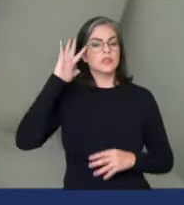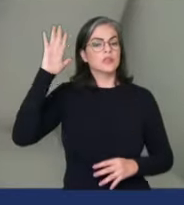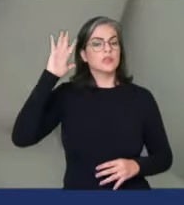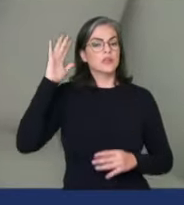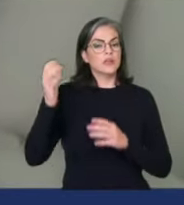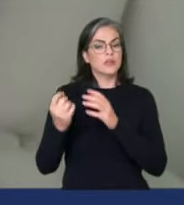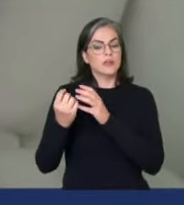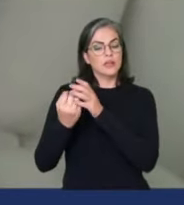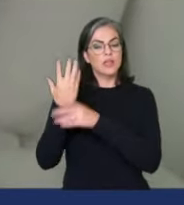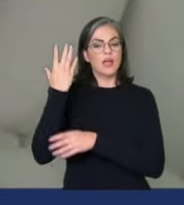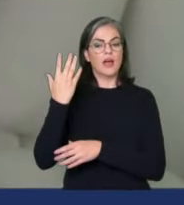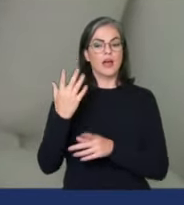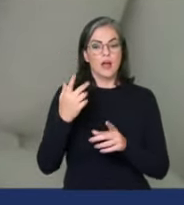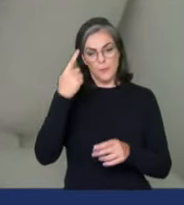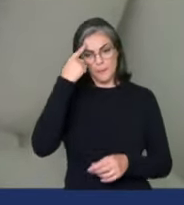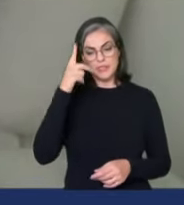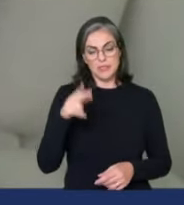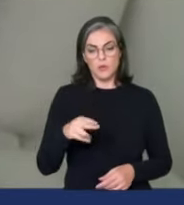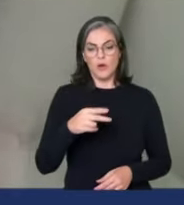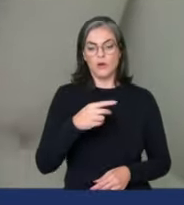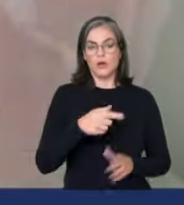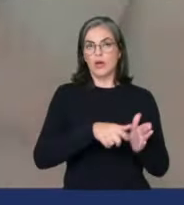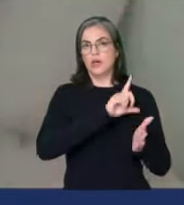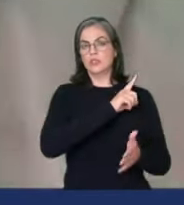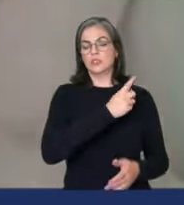de 1997.